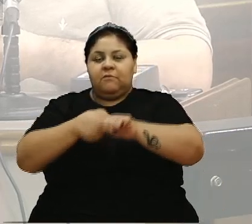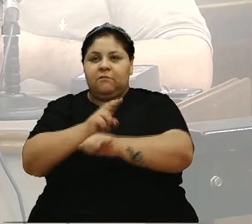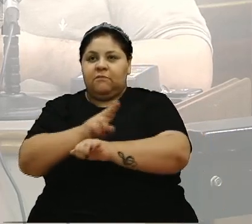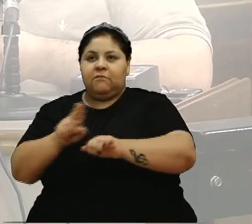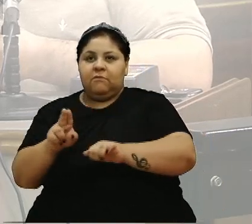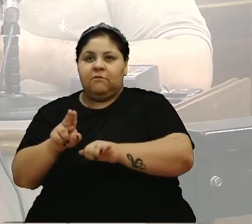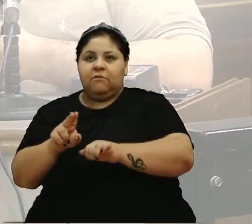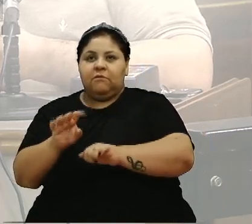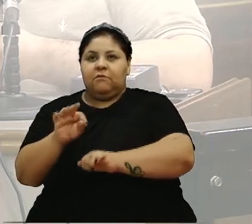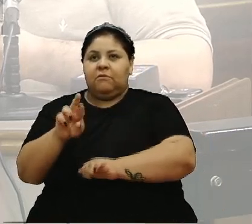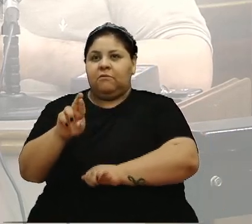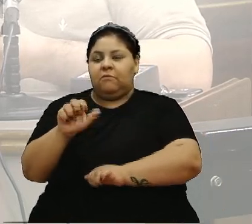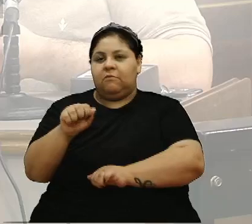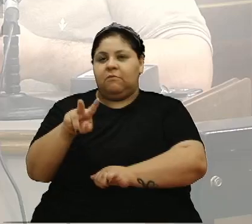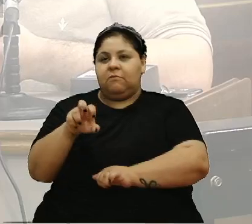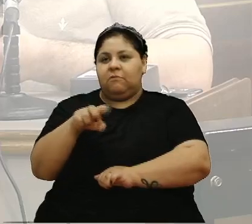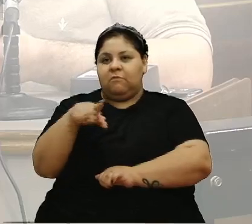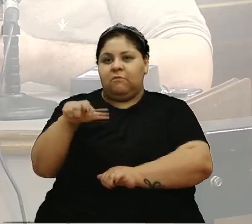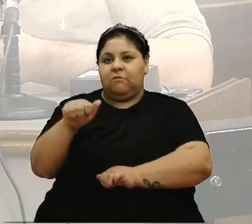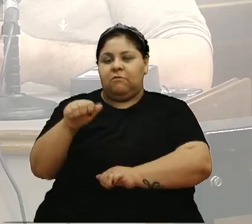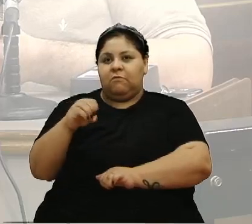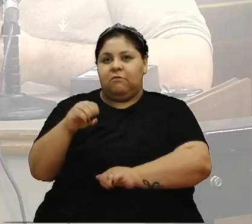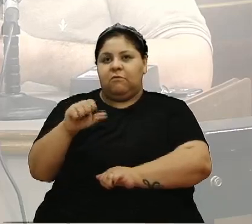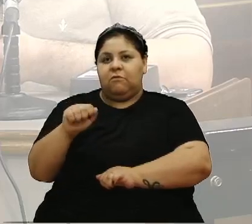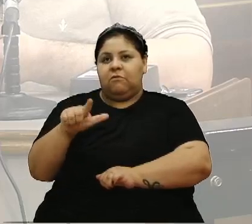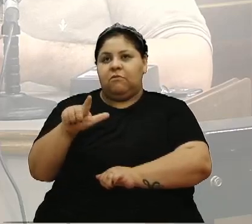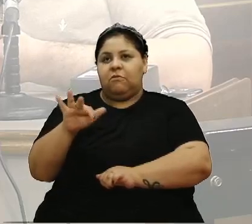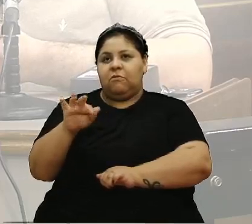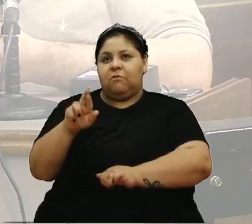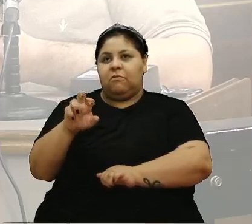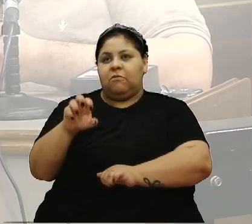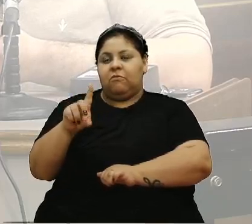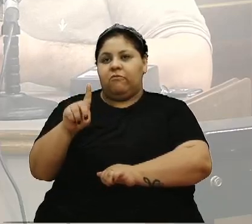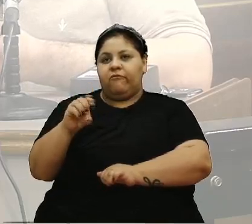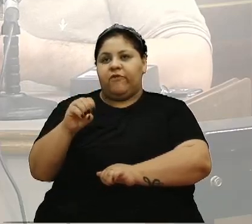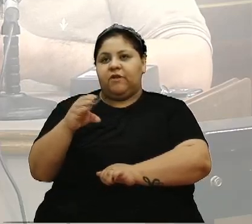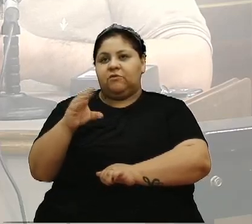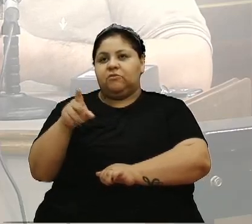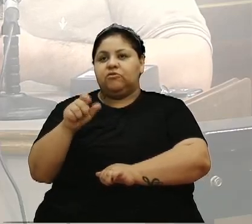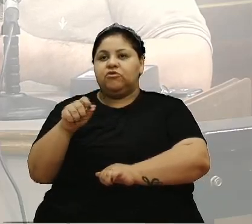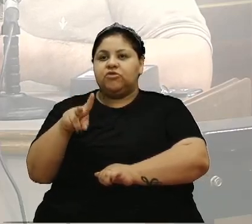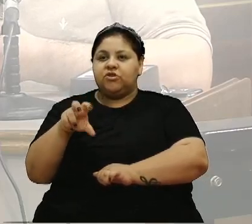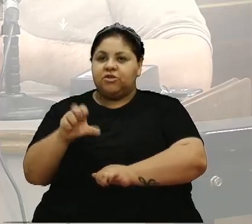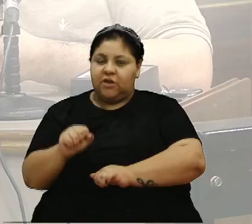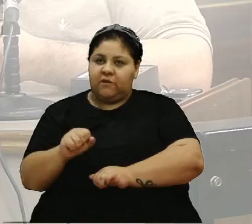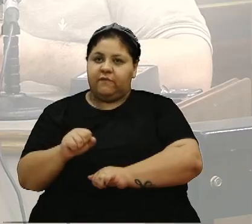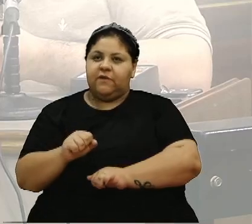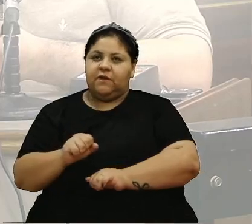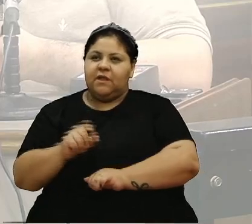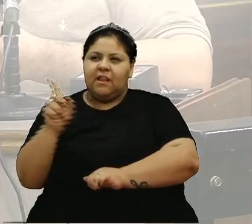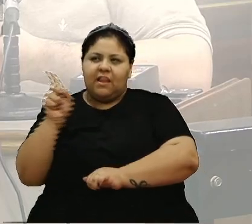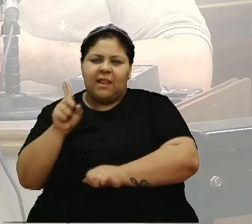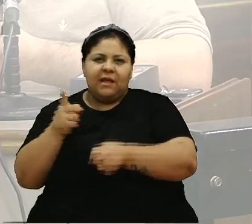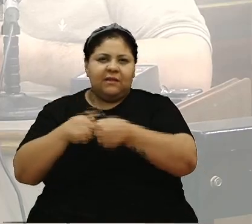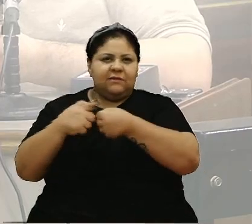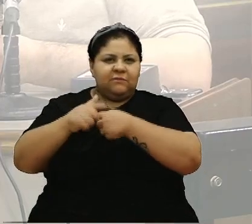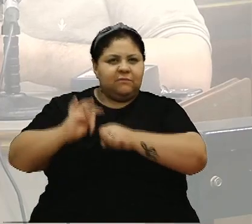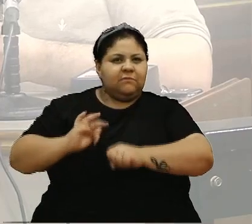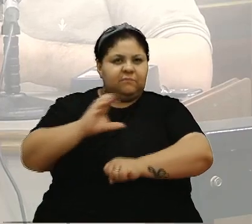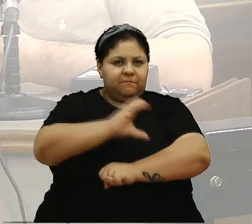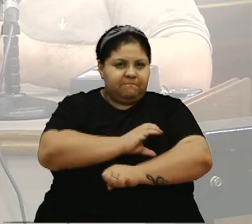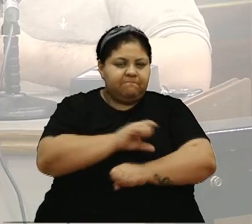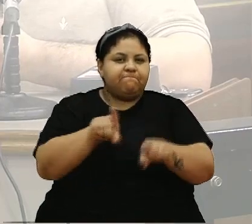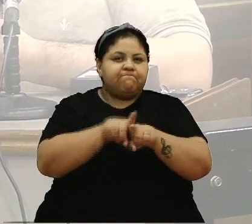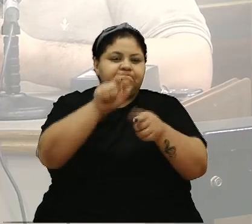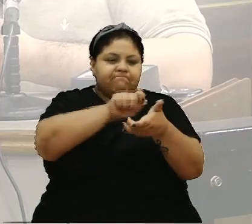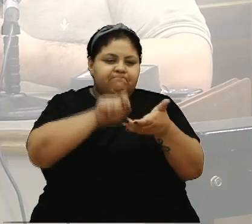Chaves, popularmente chamado de Travessão Alfredo, no município de Flores da Cunha. Como escritor, também ficou conhecido pelo